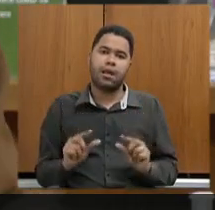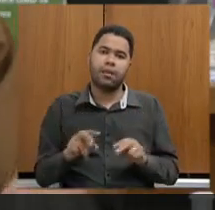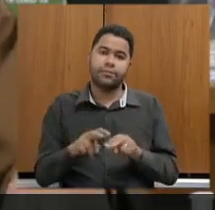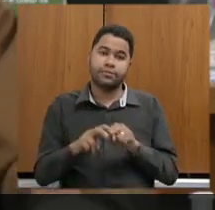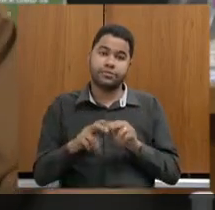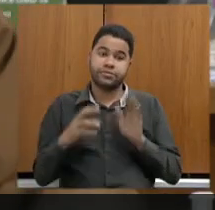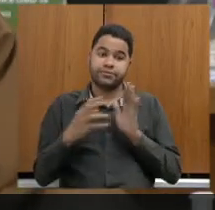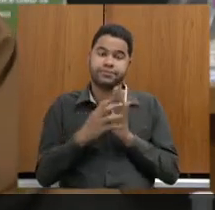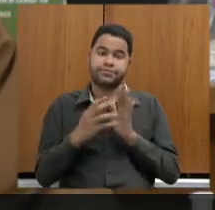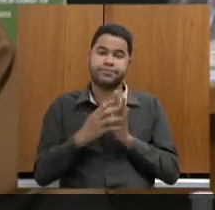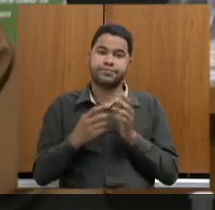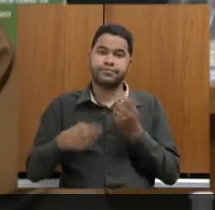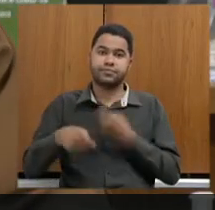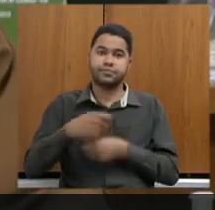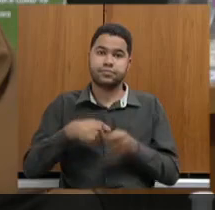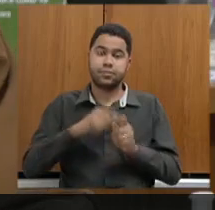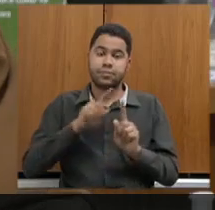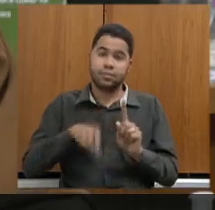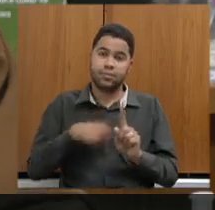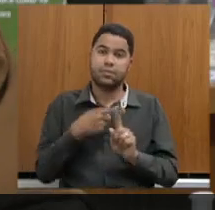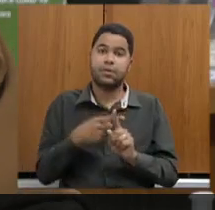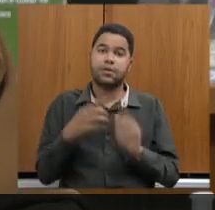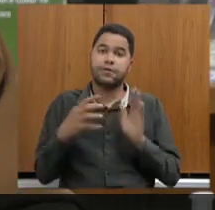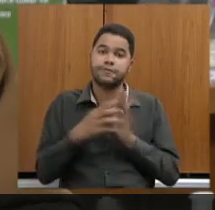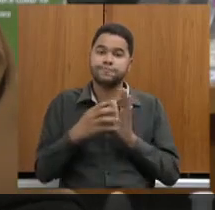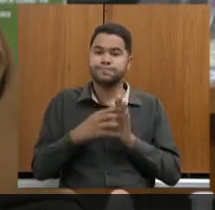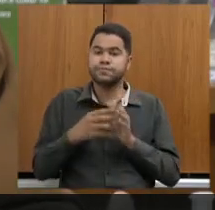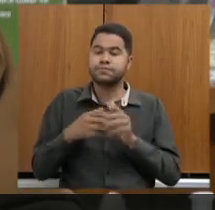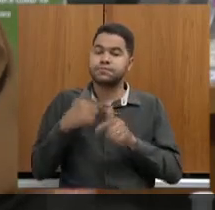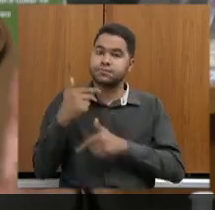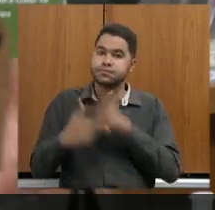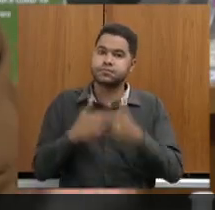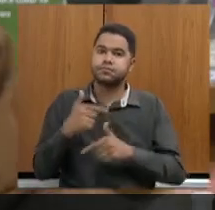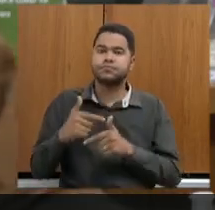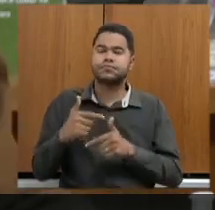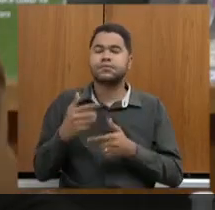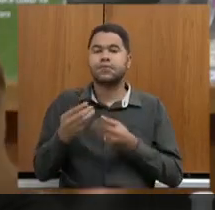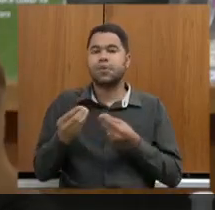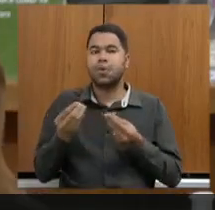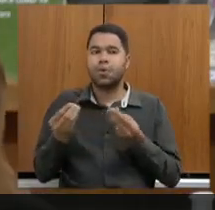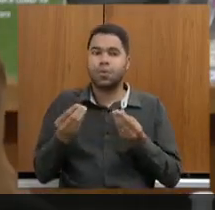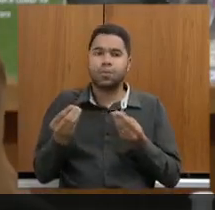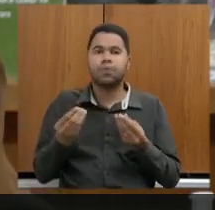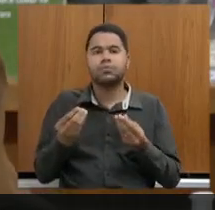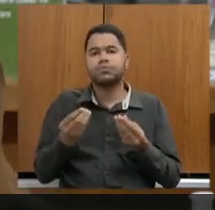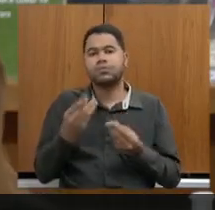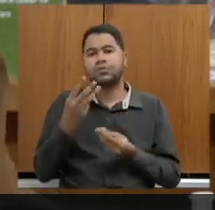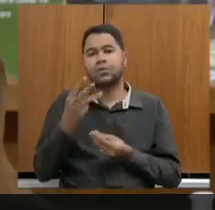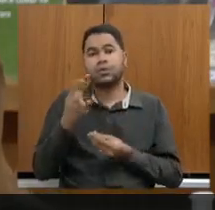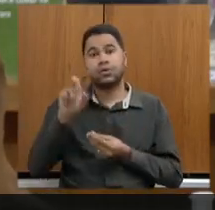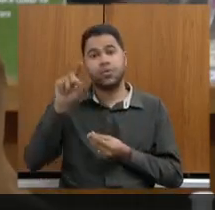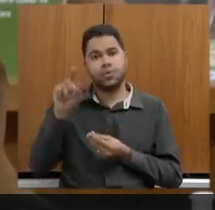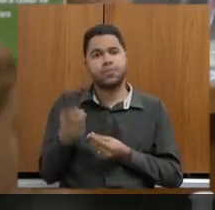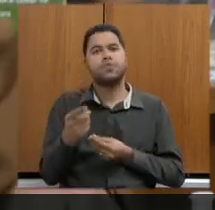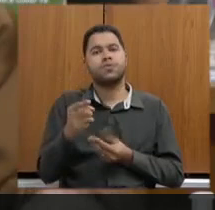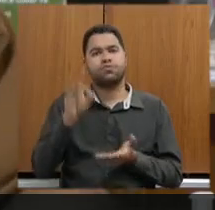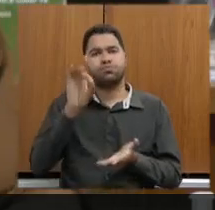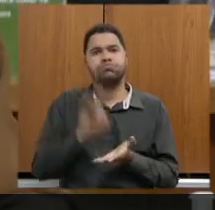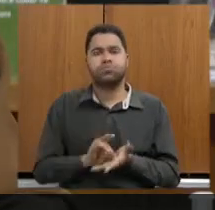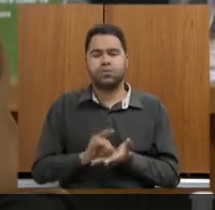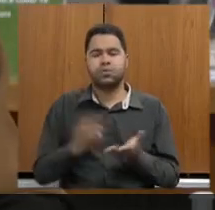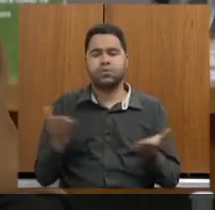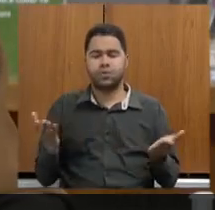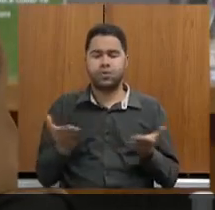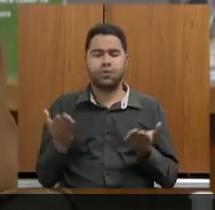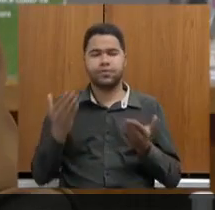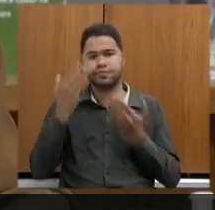nosso efetivo da administração mais o efetivo que tá operacional é com que a instalação de 35.000 clientes válidos hoje